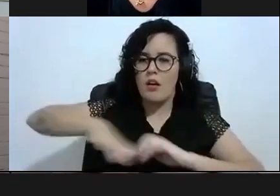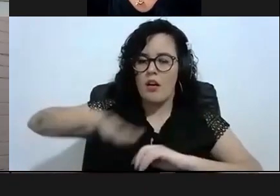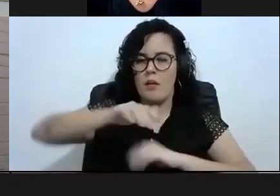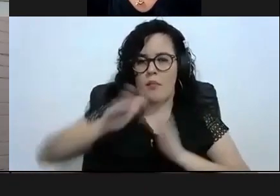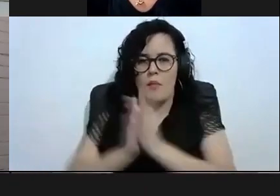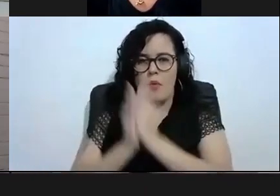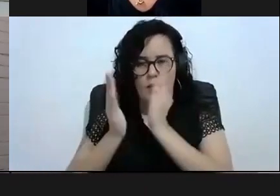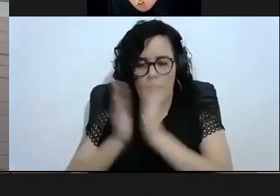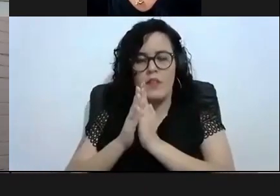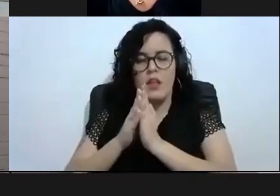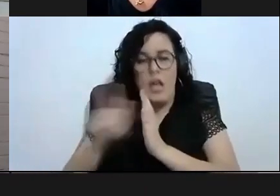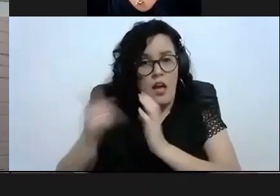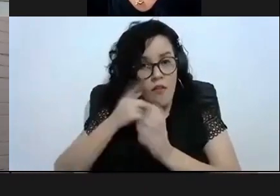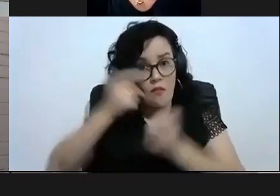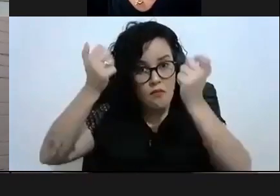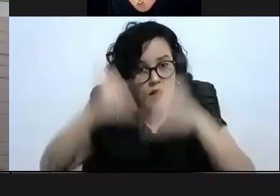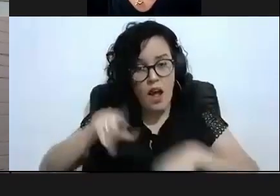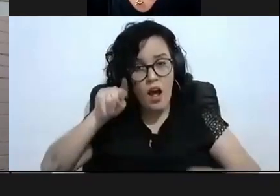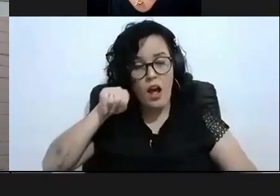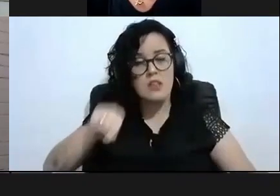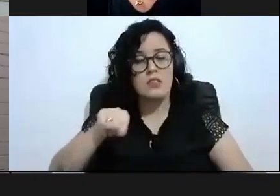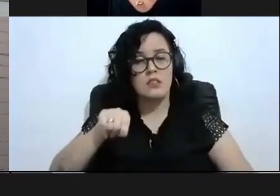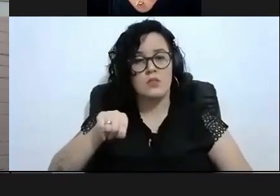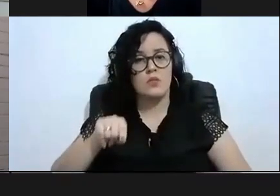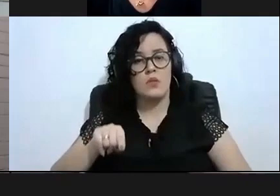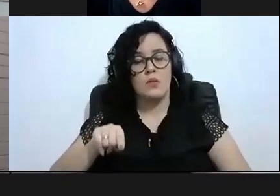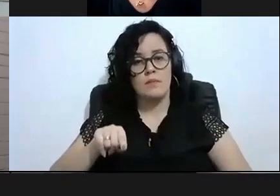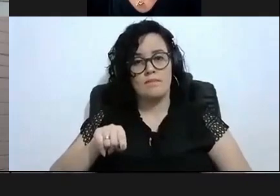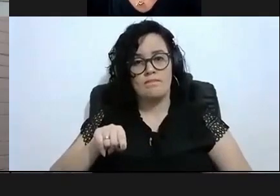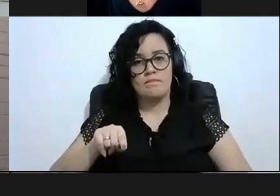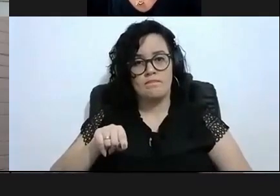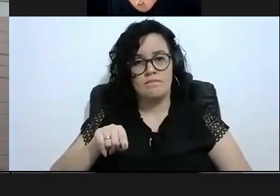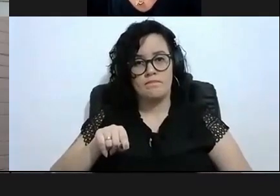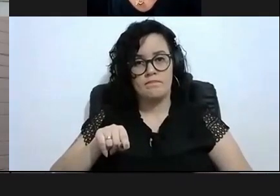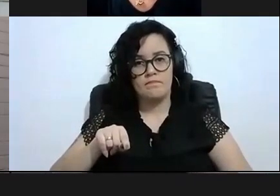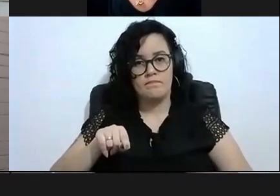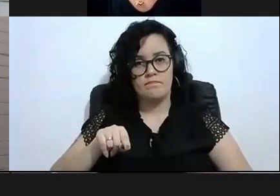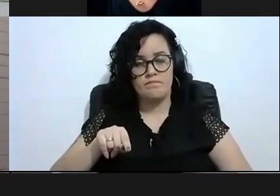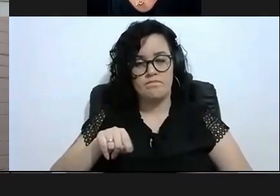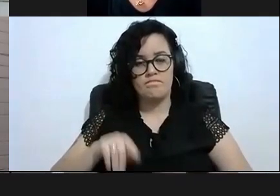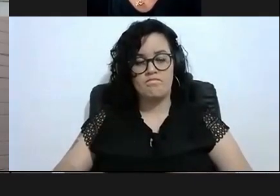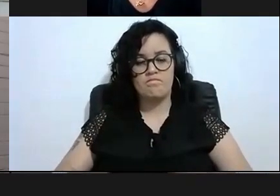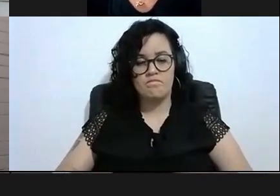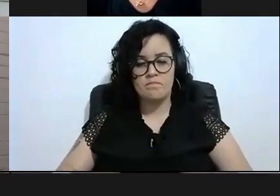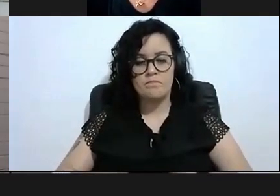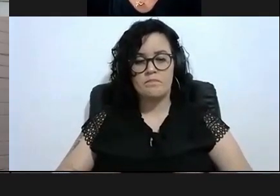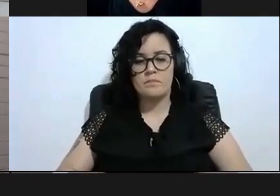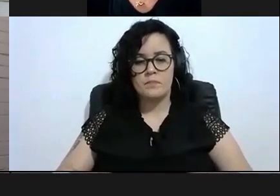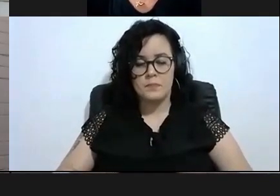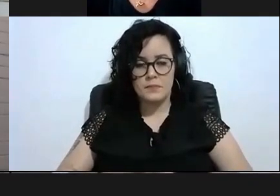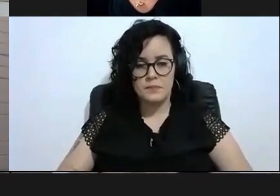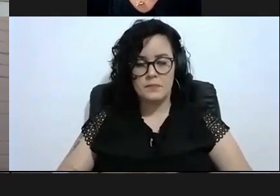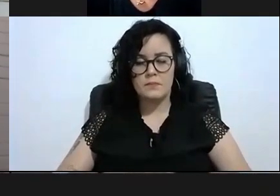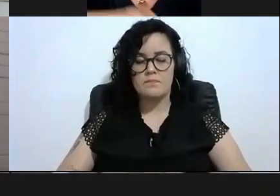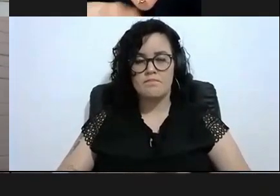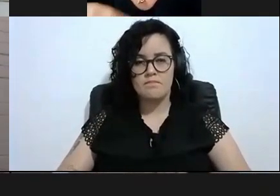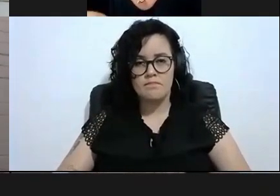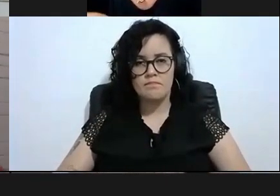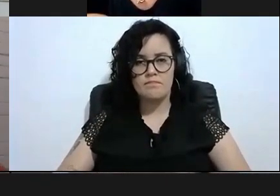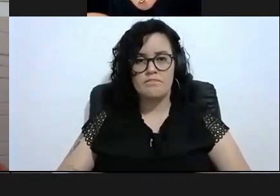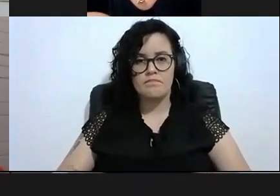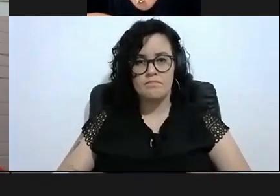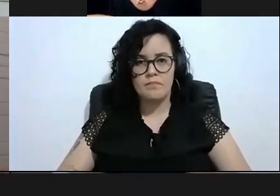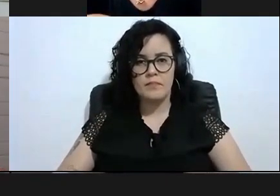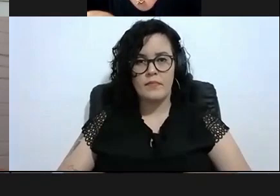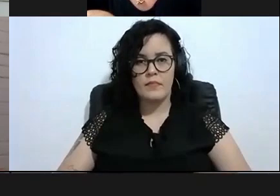tratava exatamente isso, que, num determinado momento, as nossas diferenças elas